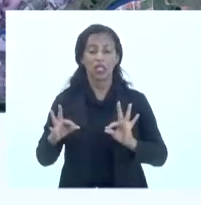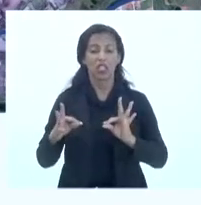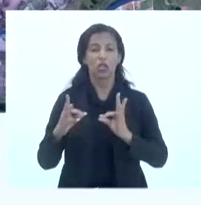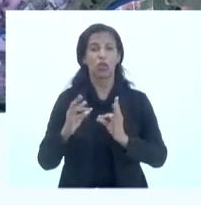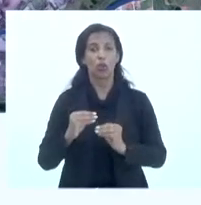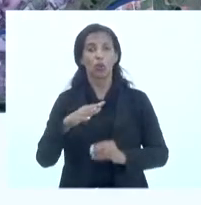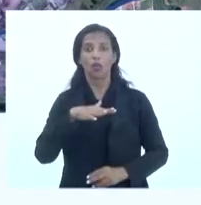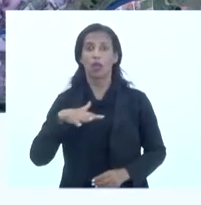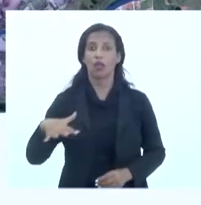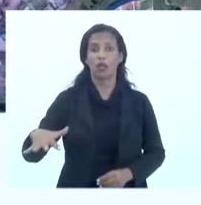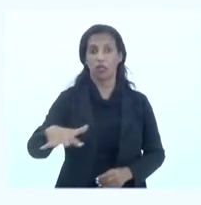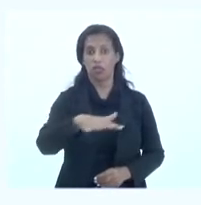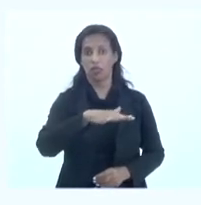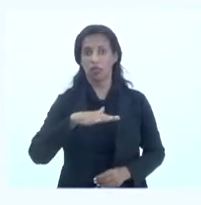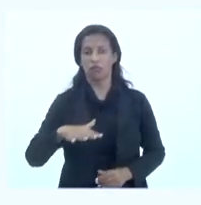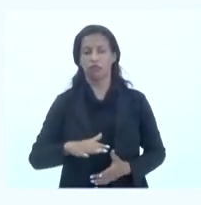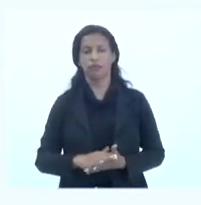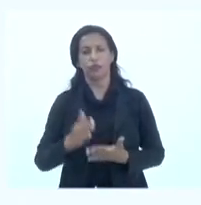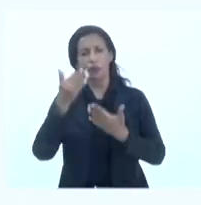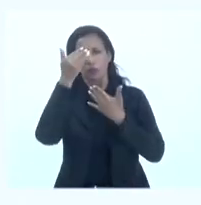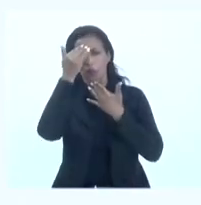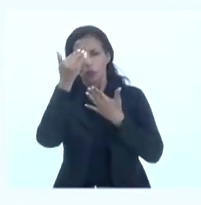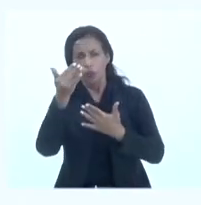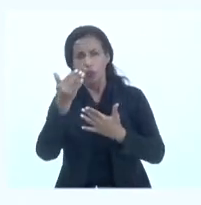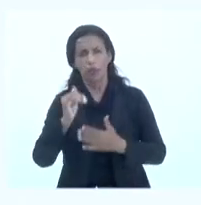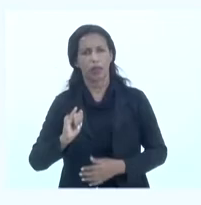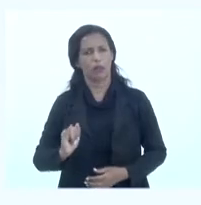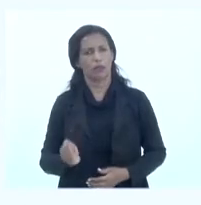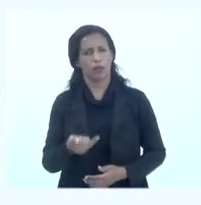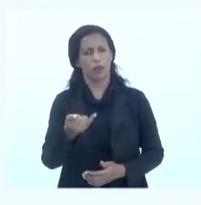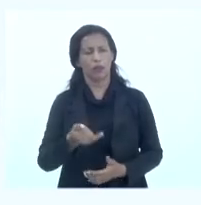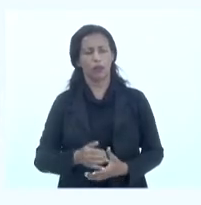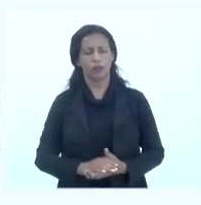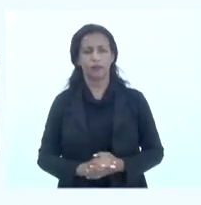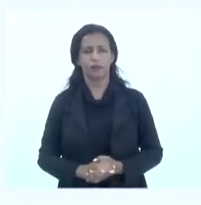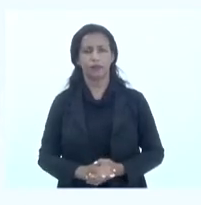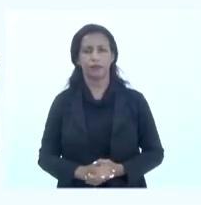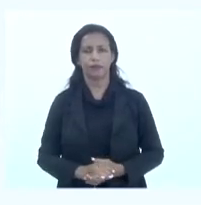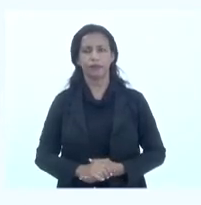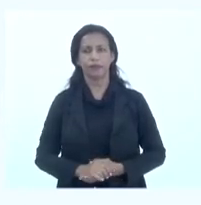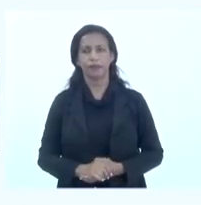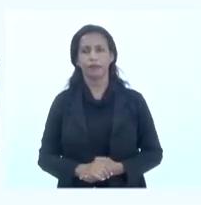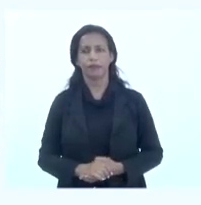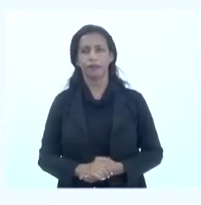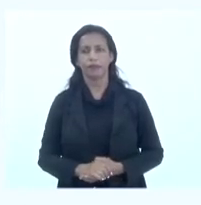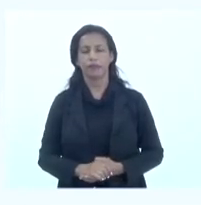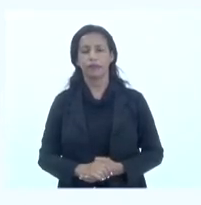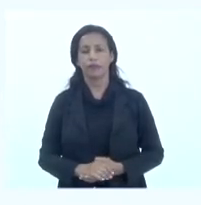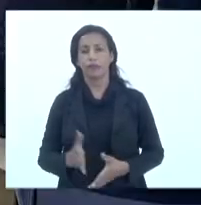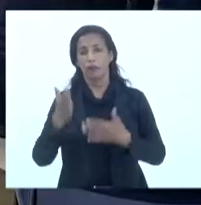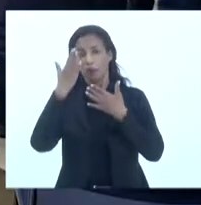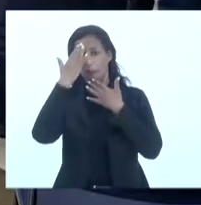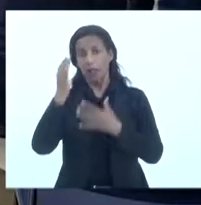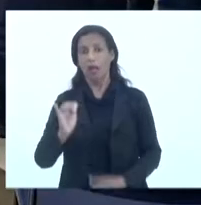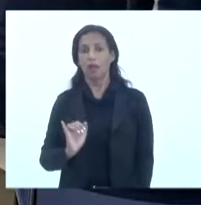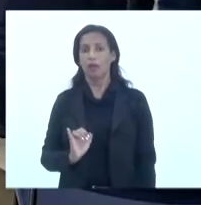em toda essa região. Muito obrigado pela oportunidade mais uma vez. Obrigado, Itamar. Lembrando